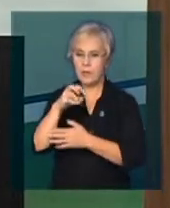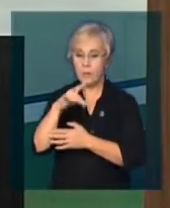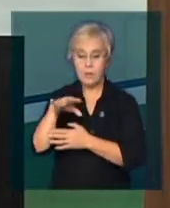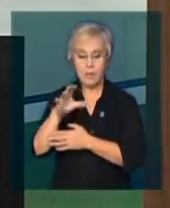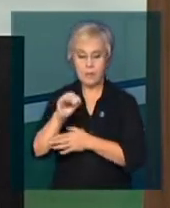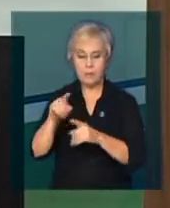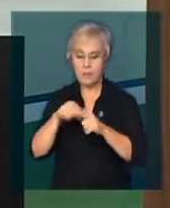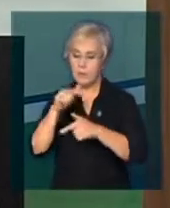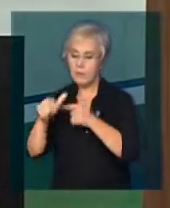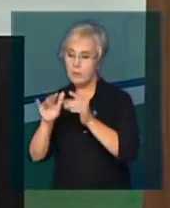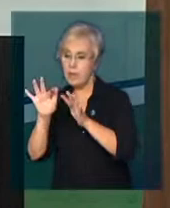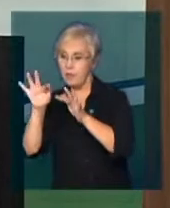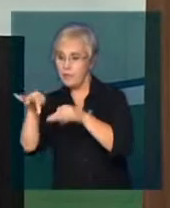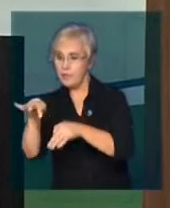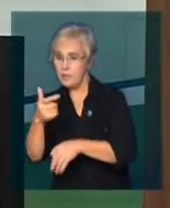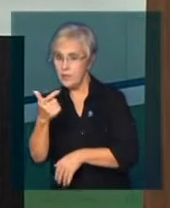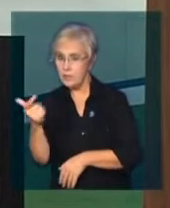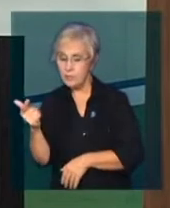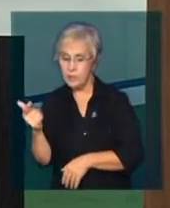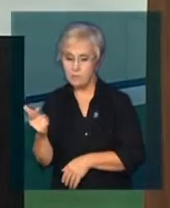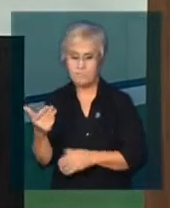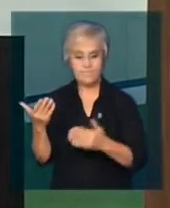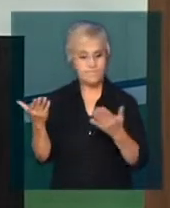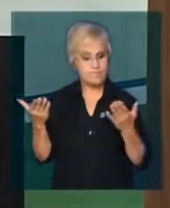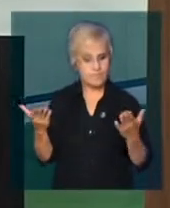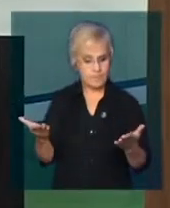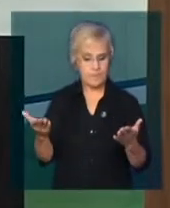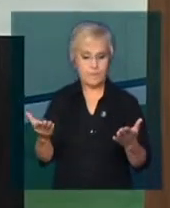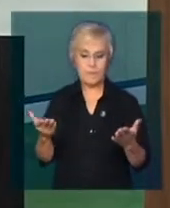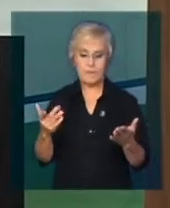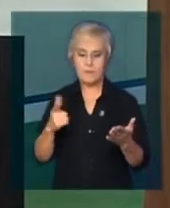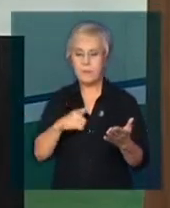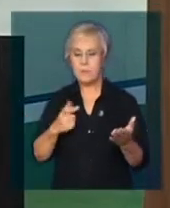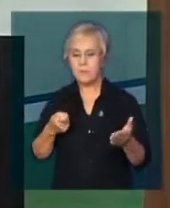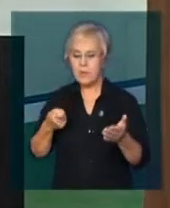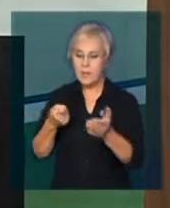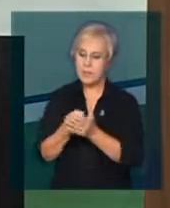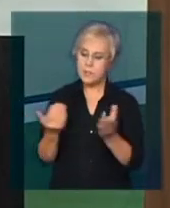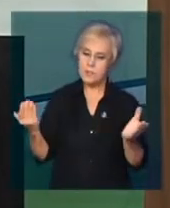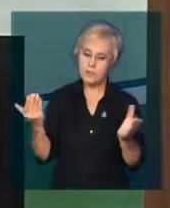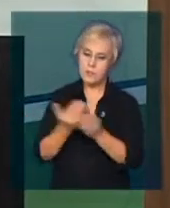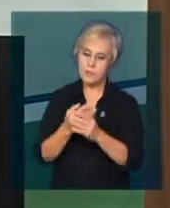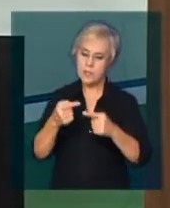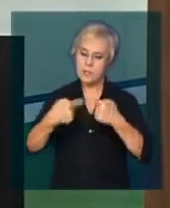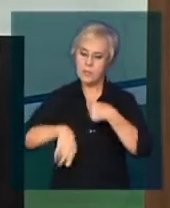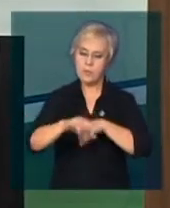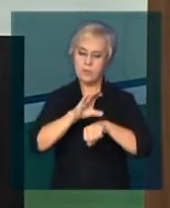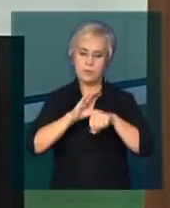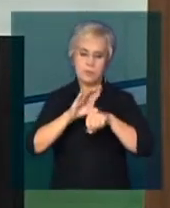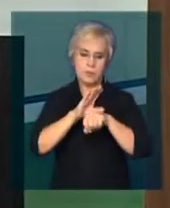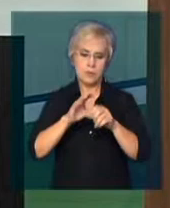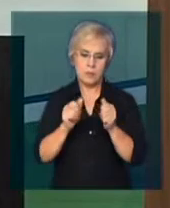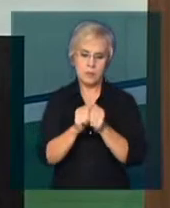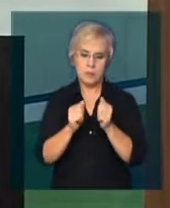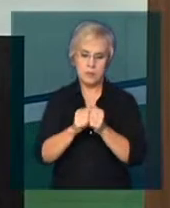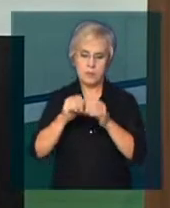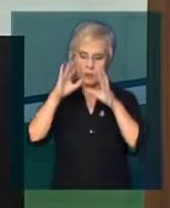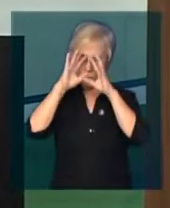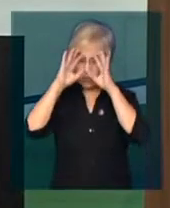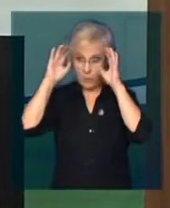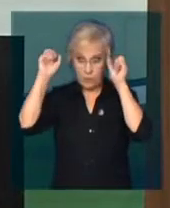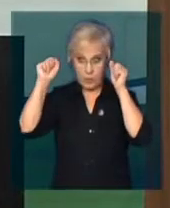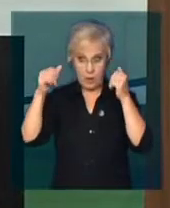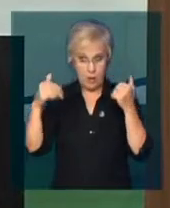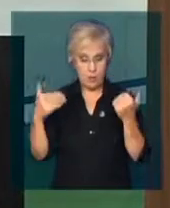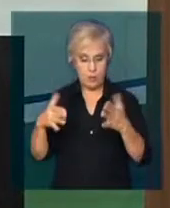fim. Contra essa resolução foi impetrada uma ação direta de inconstitucionalidade, uma ADIM no Supremo Tribunal Federal,